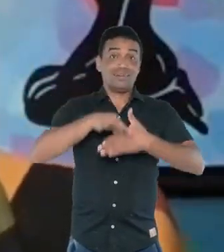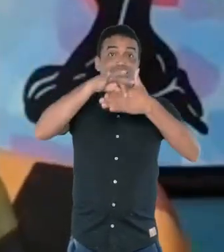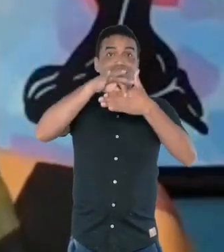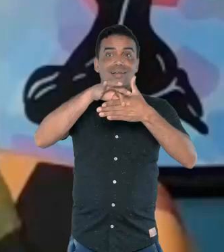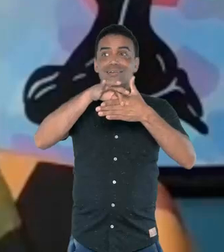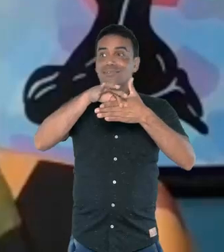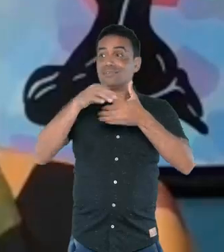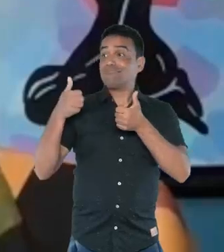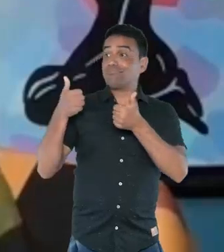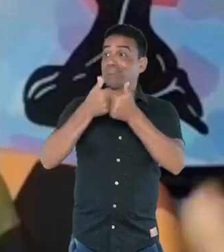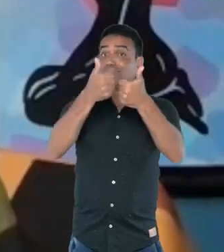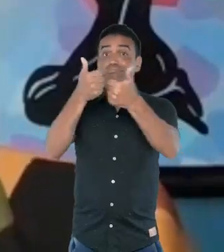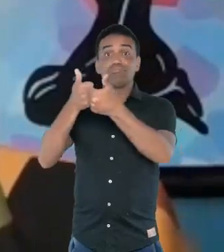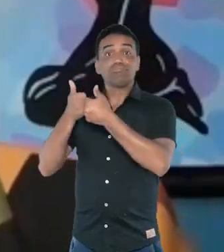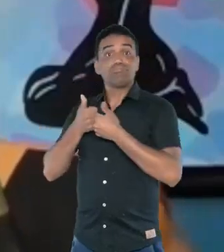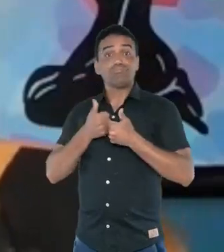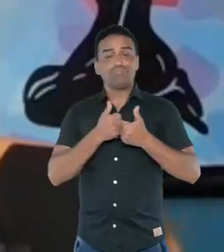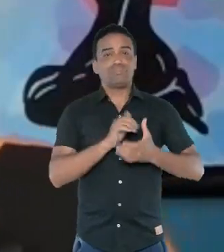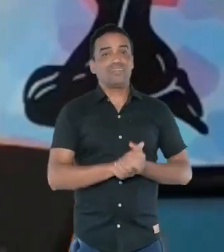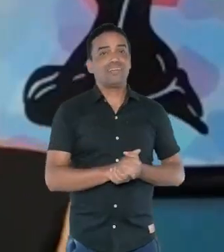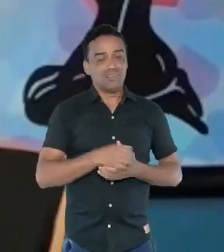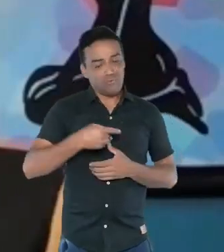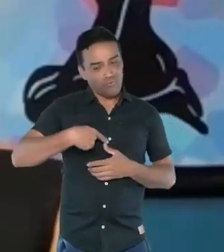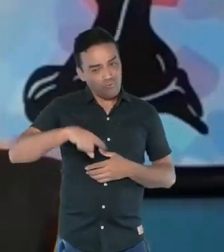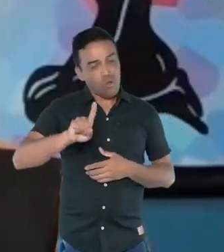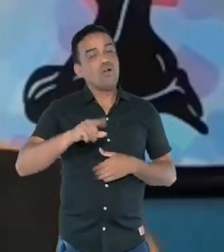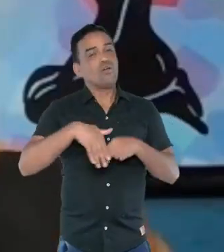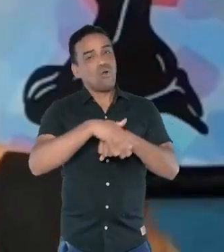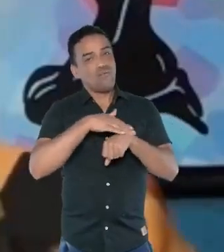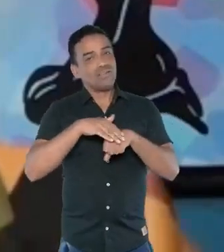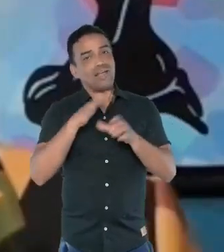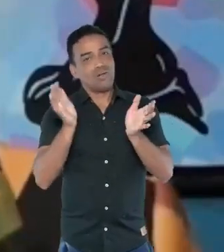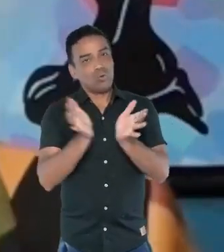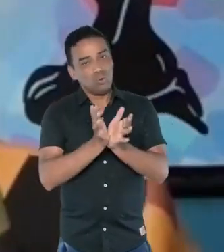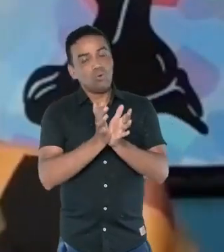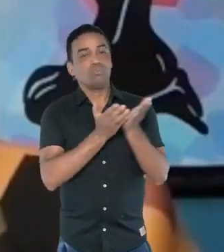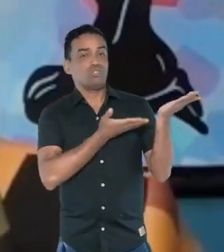nossa volta? Então, a gente foi conversar, esse grupo de jovens